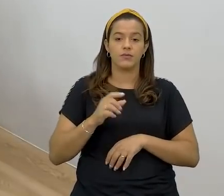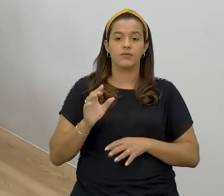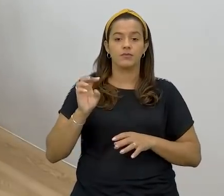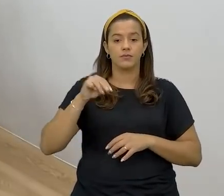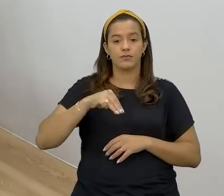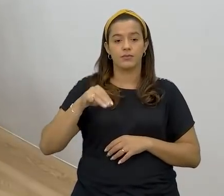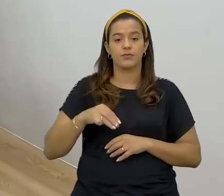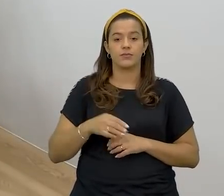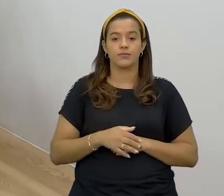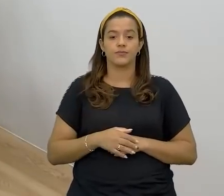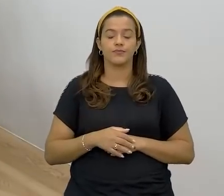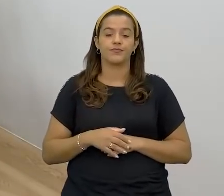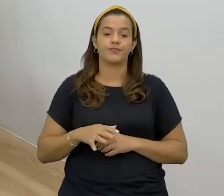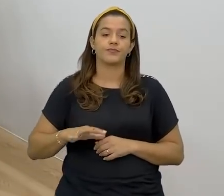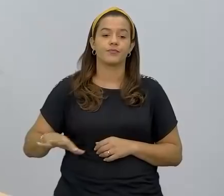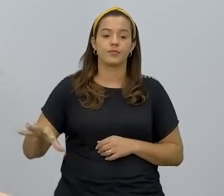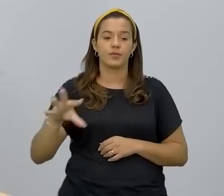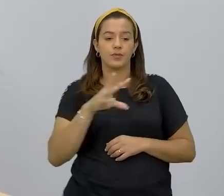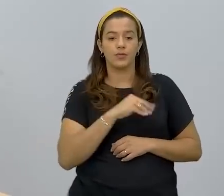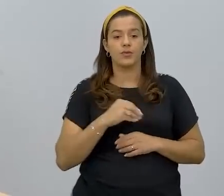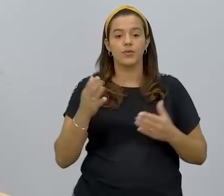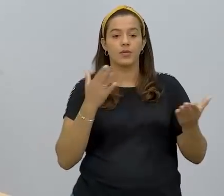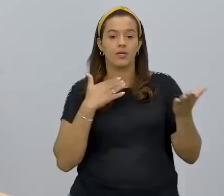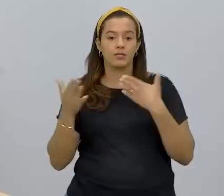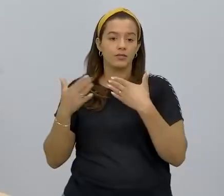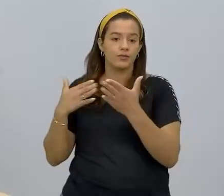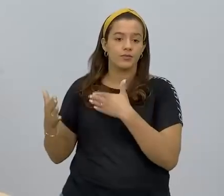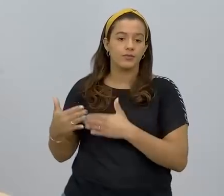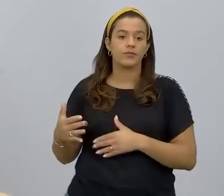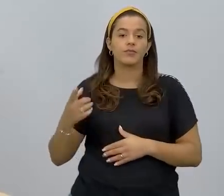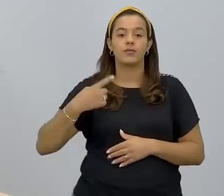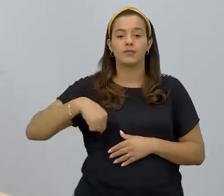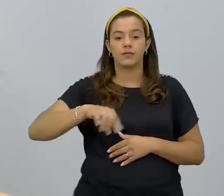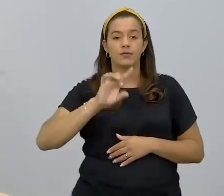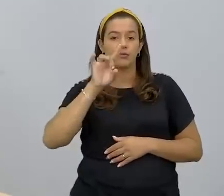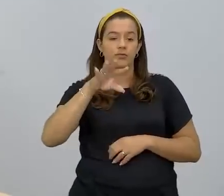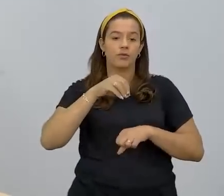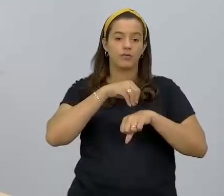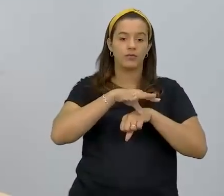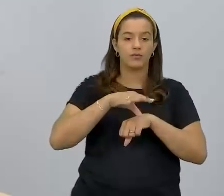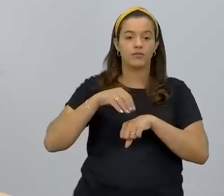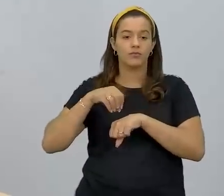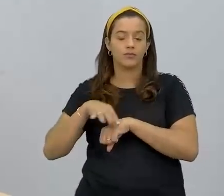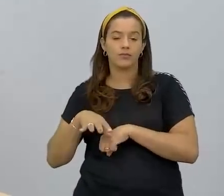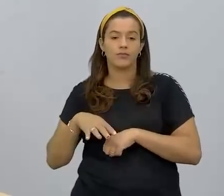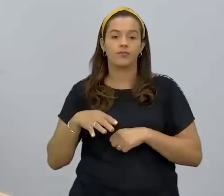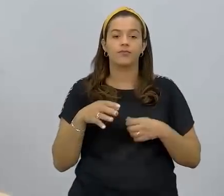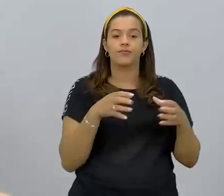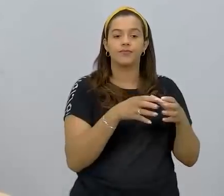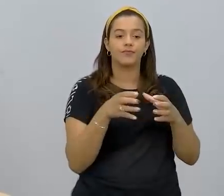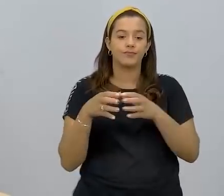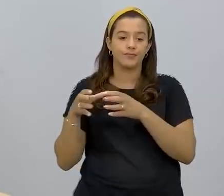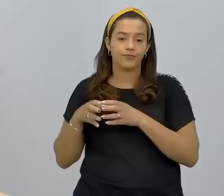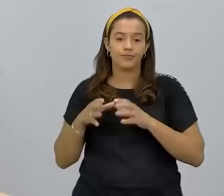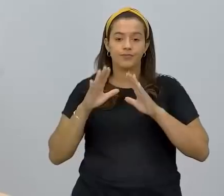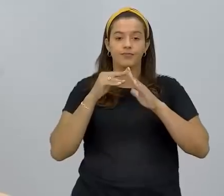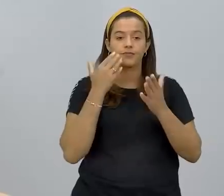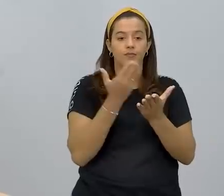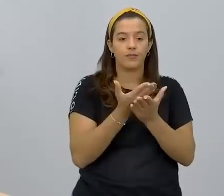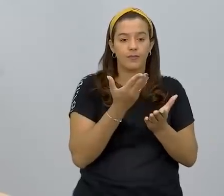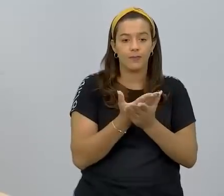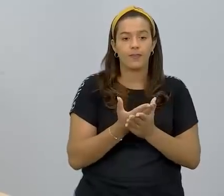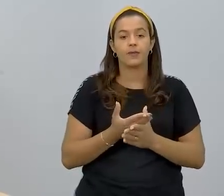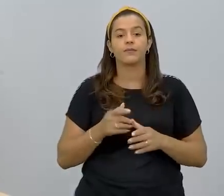só. Tudo que a gente vem conversando são sugestões dos agrupamentos com a escola, dos